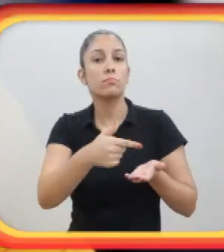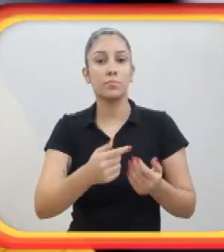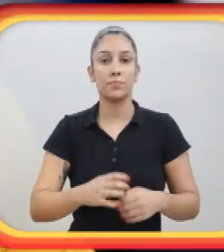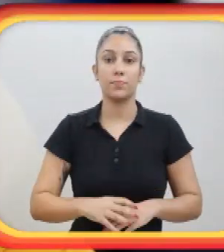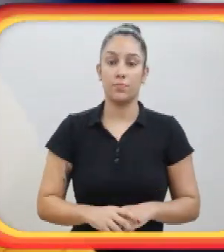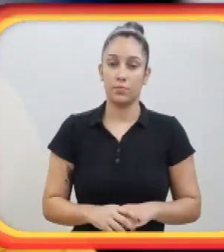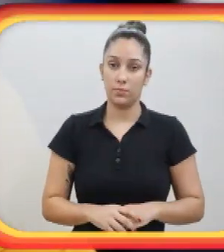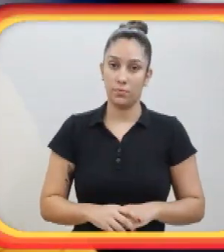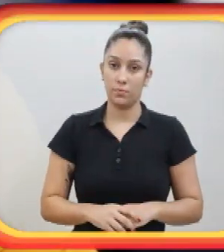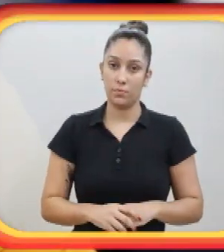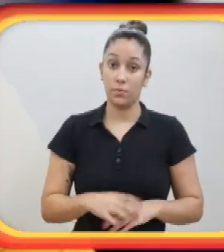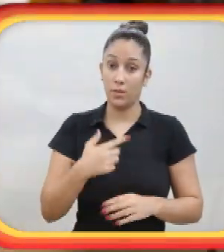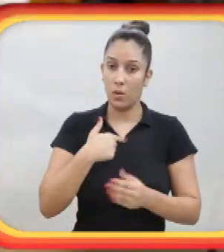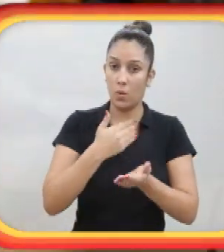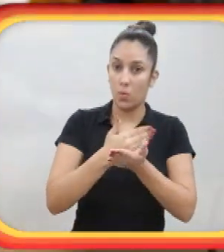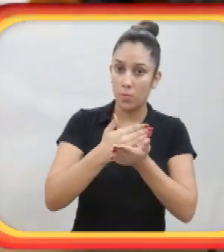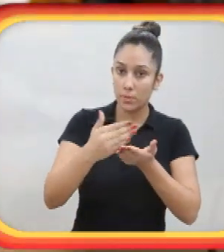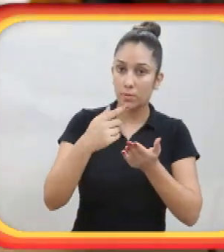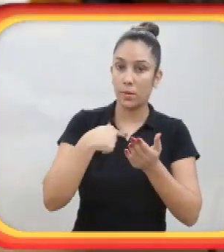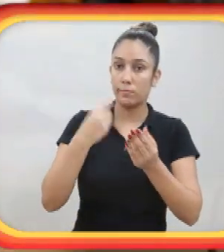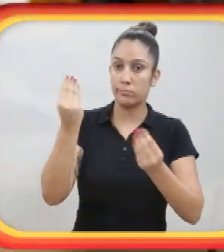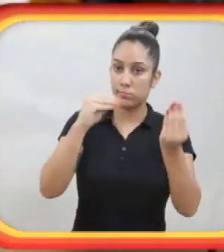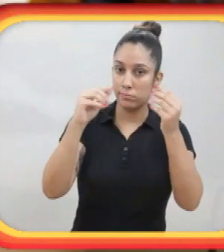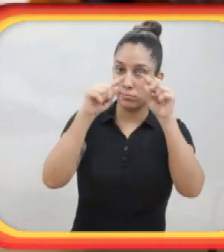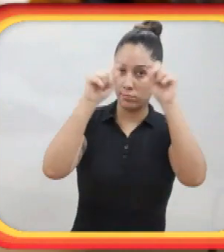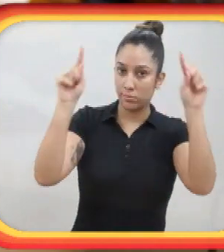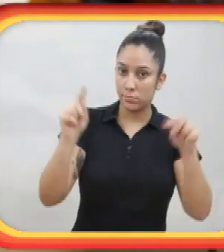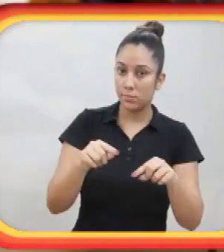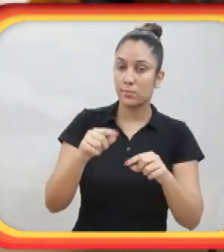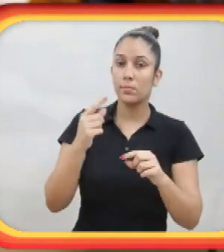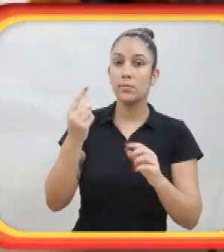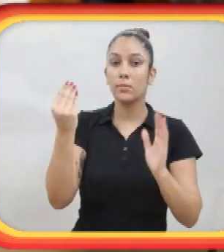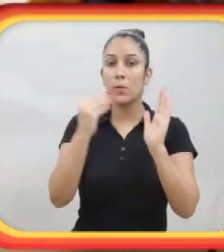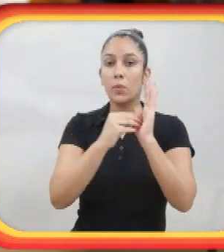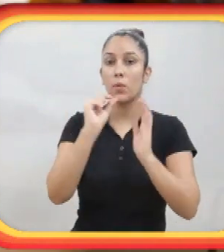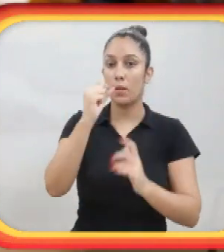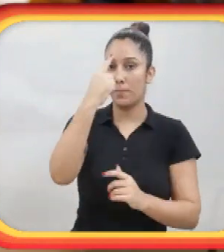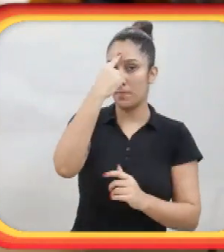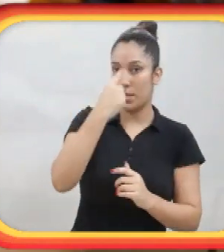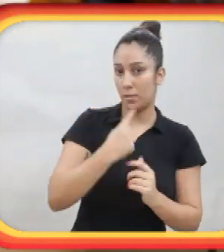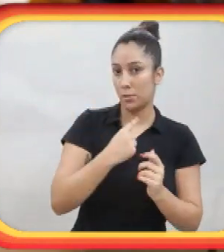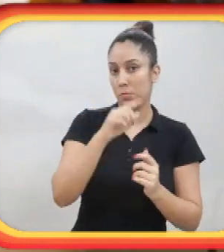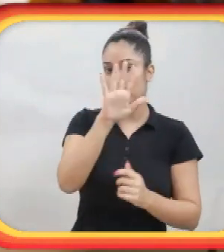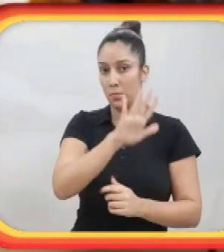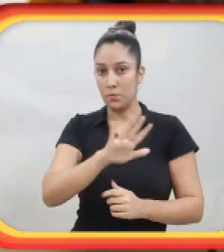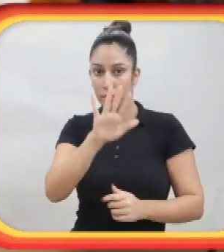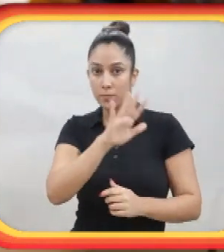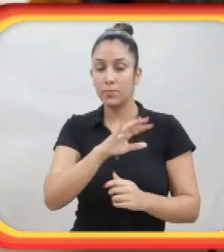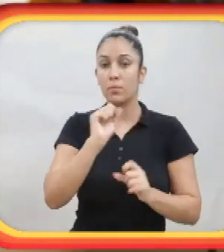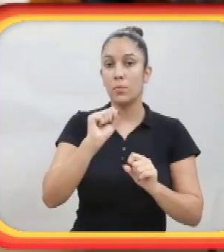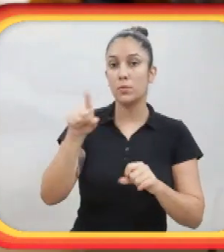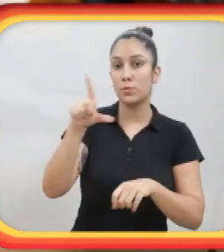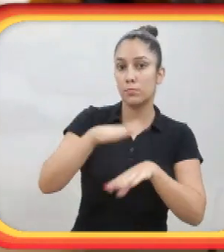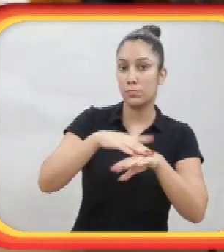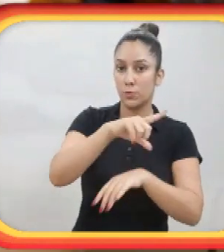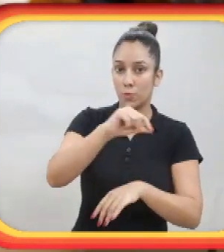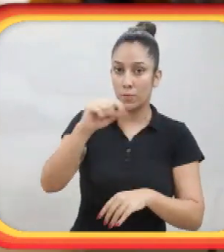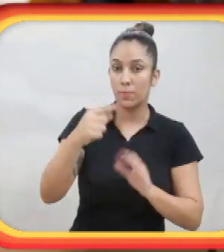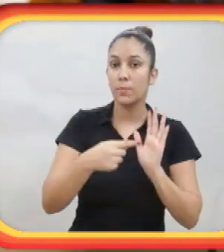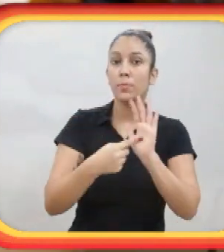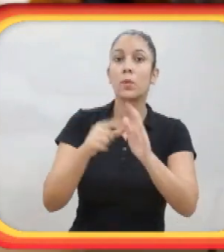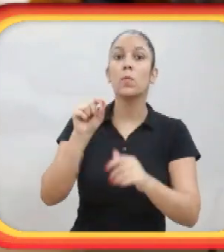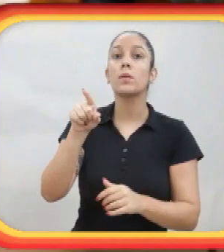a partir daí? Eu comecei a montar pranchas para ela. São painéis com imagens e